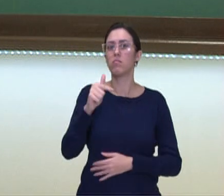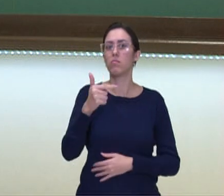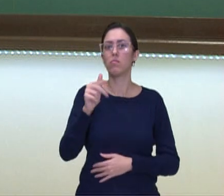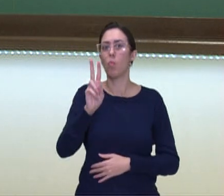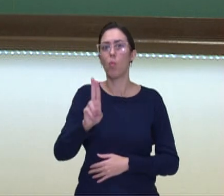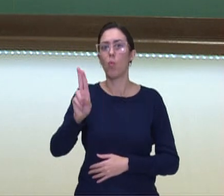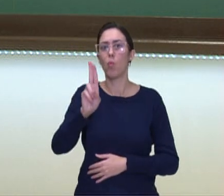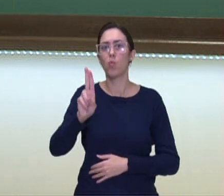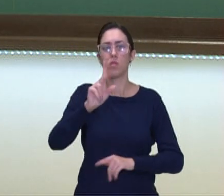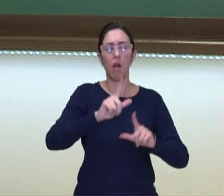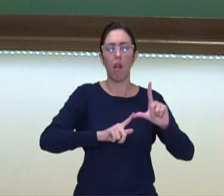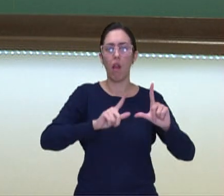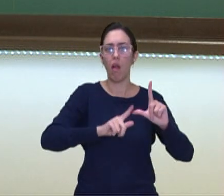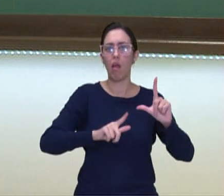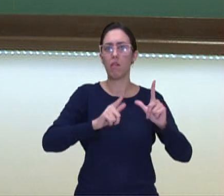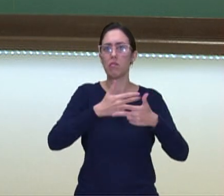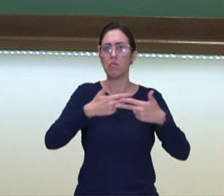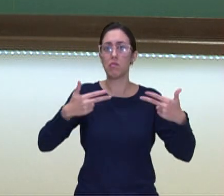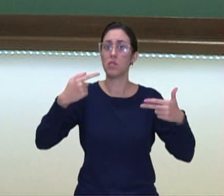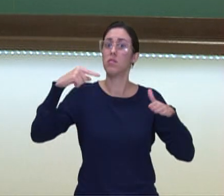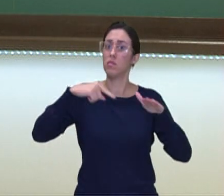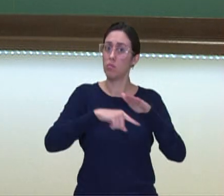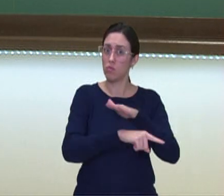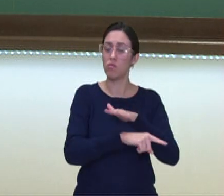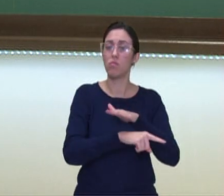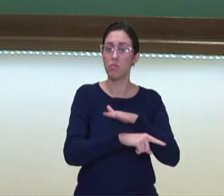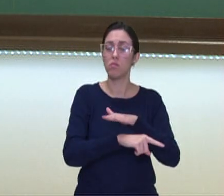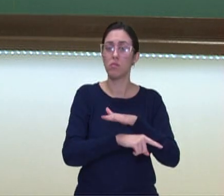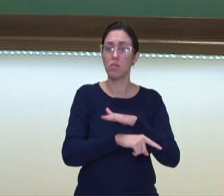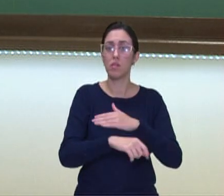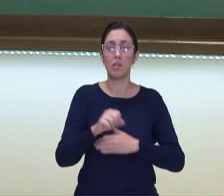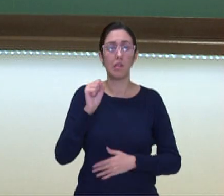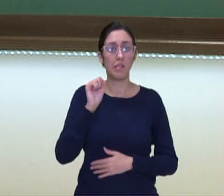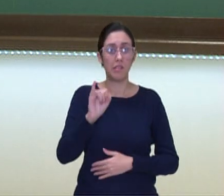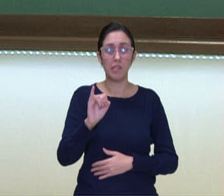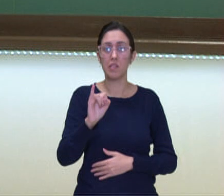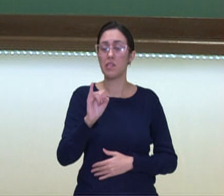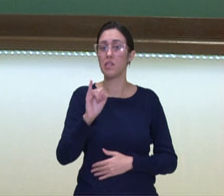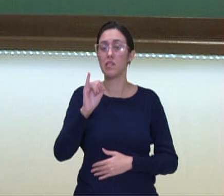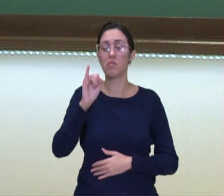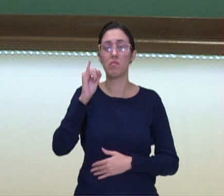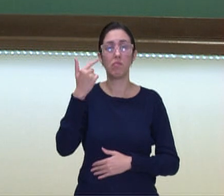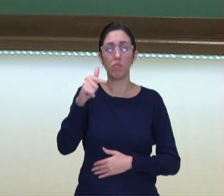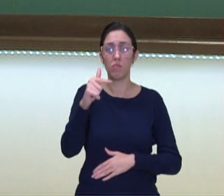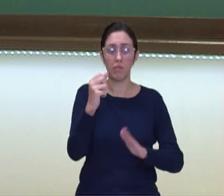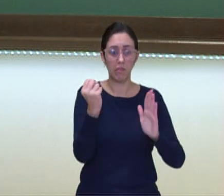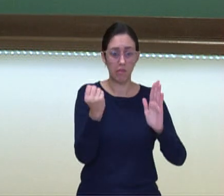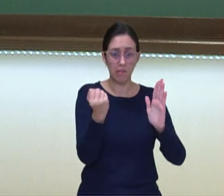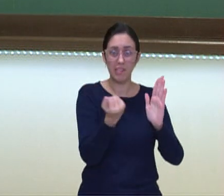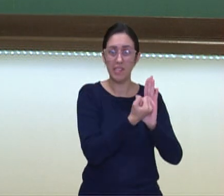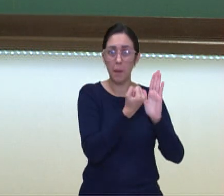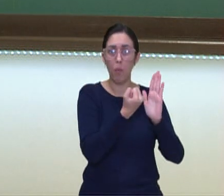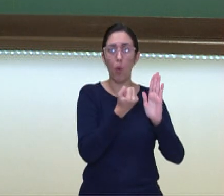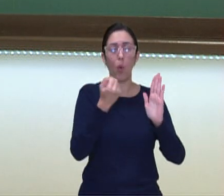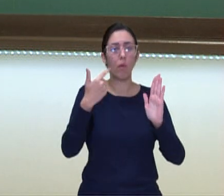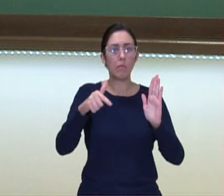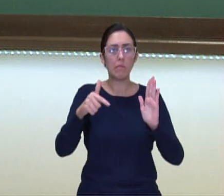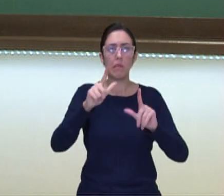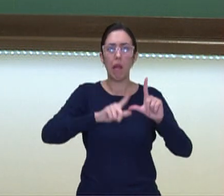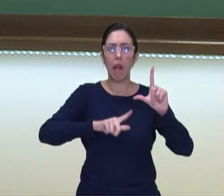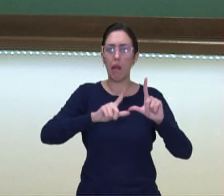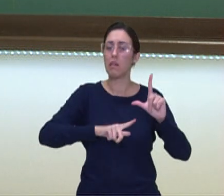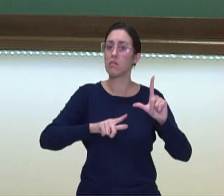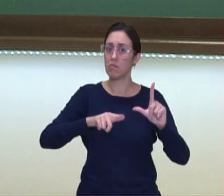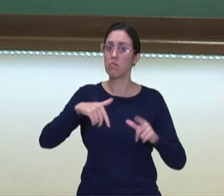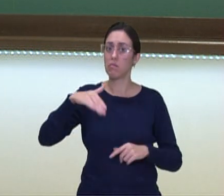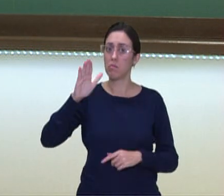imagine, tudo que nós sabemos sobre matemática, sem números, sem símbolos, sem as letrinhas, deve ser tudo mais difícil,